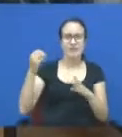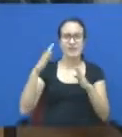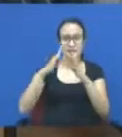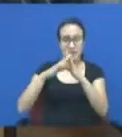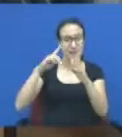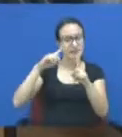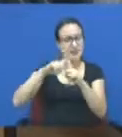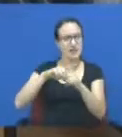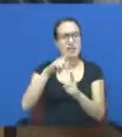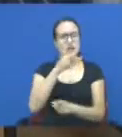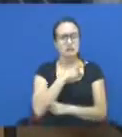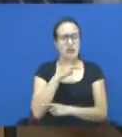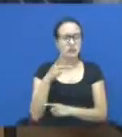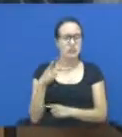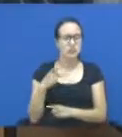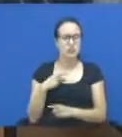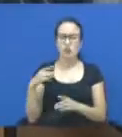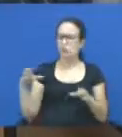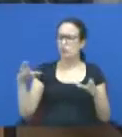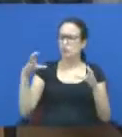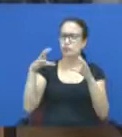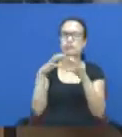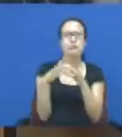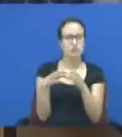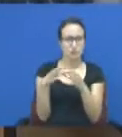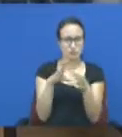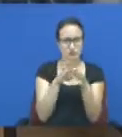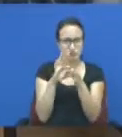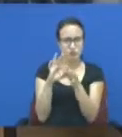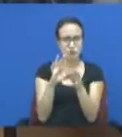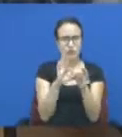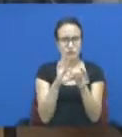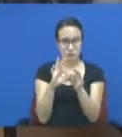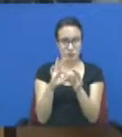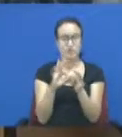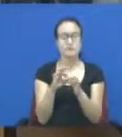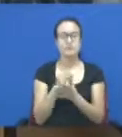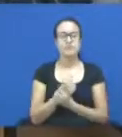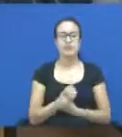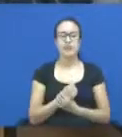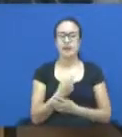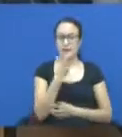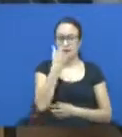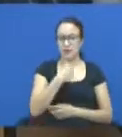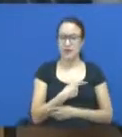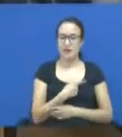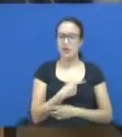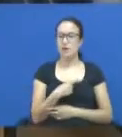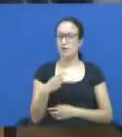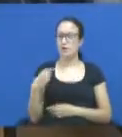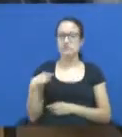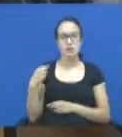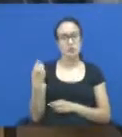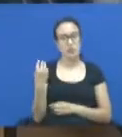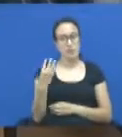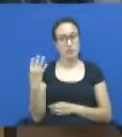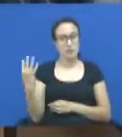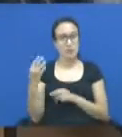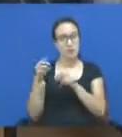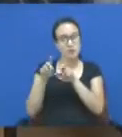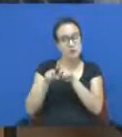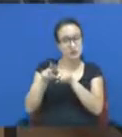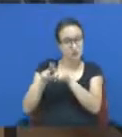ministério. Quero lembrar também que nesta cidade, eu e meus irmãos, somos 4 filhos do pastor, nos casamos